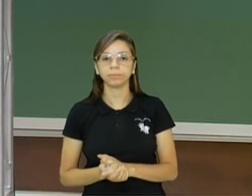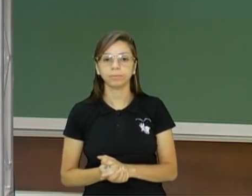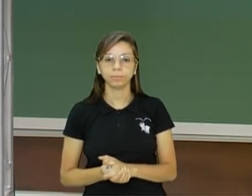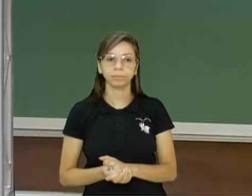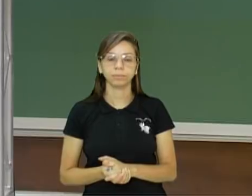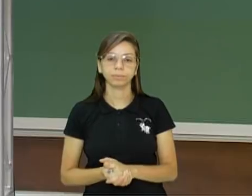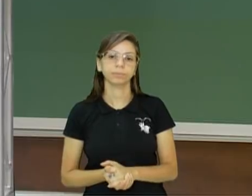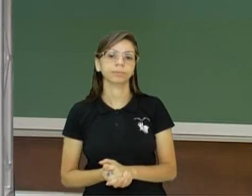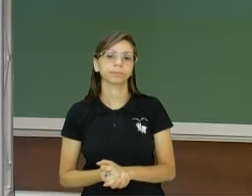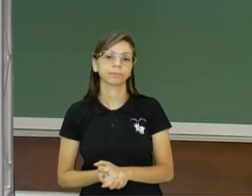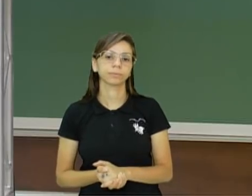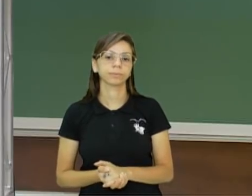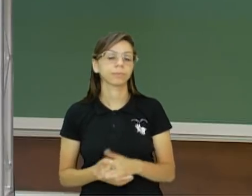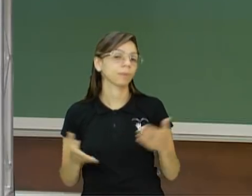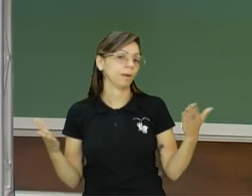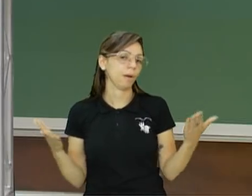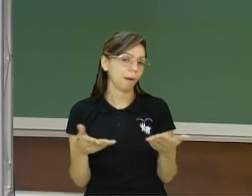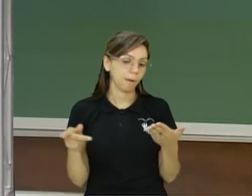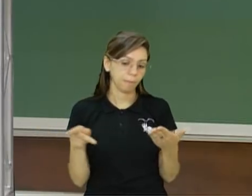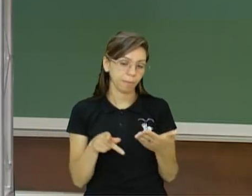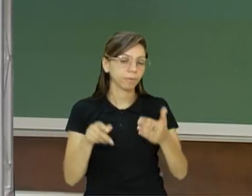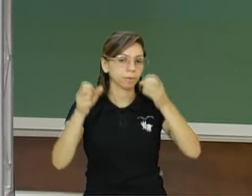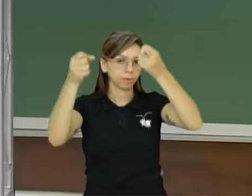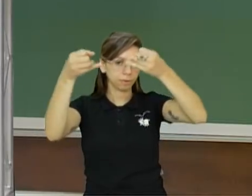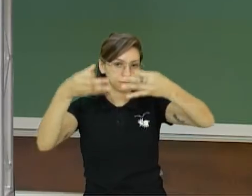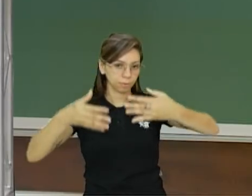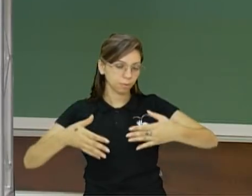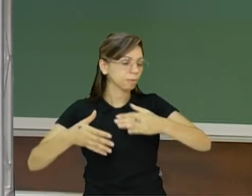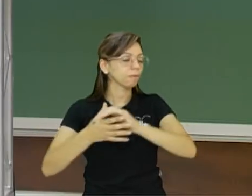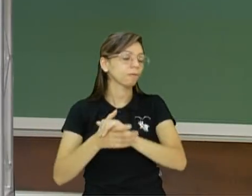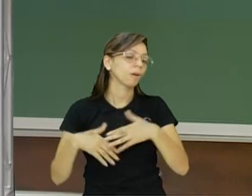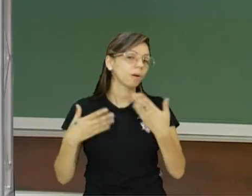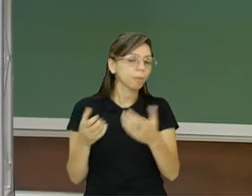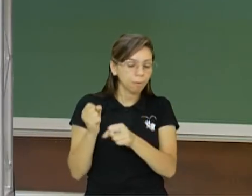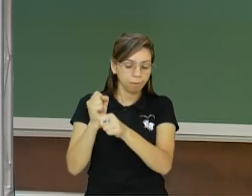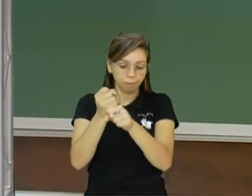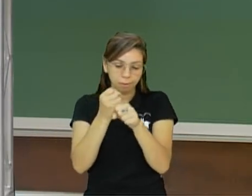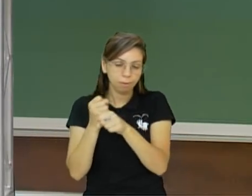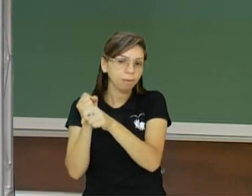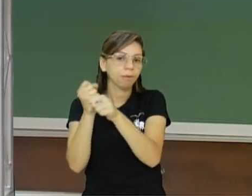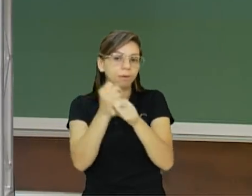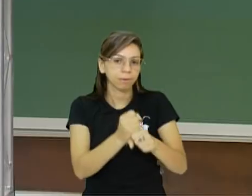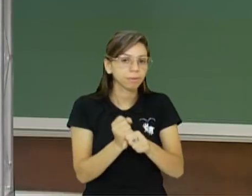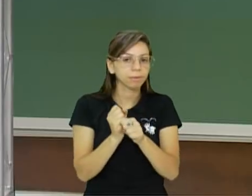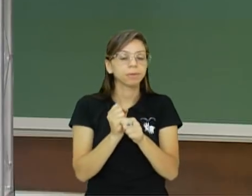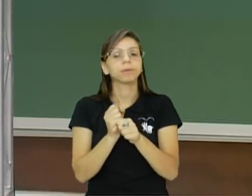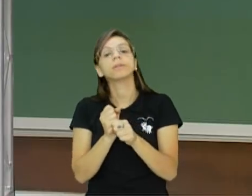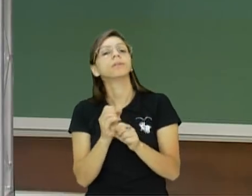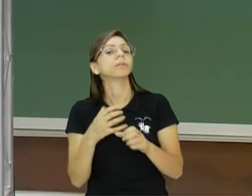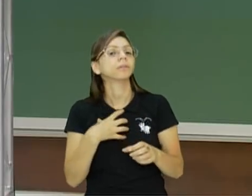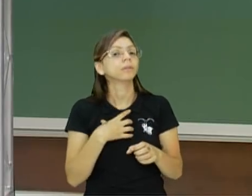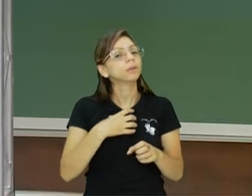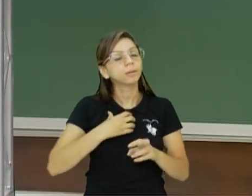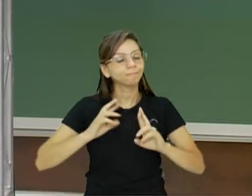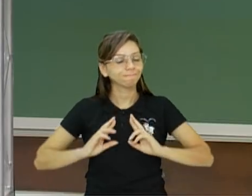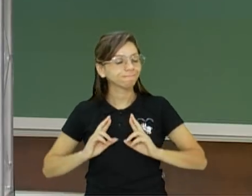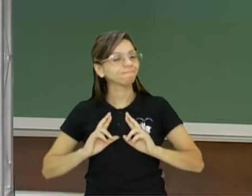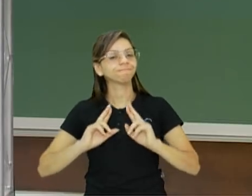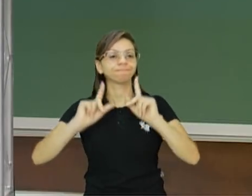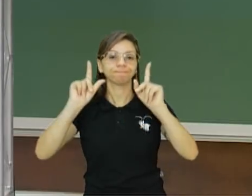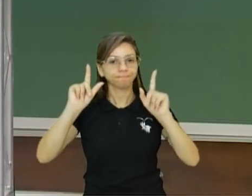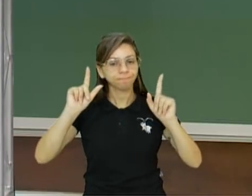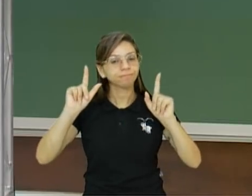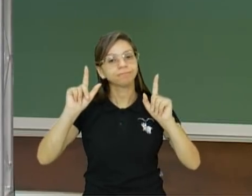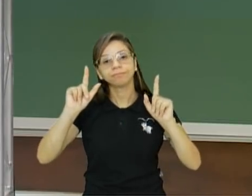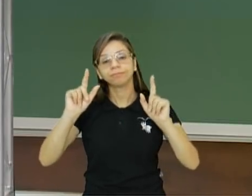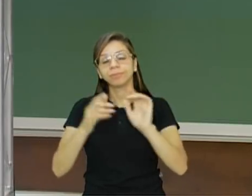E, igual a prof estava falando, nós vamos construir esses poliedros, esses sólidos, de uma forma diferente, uma